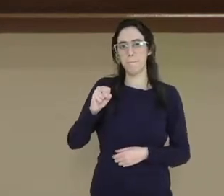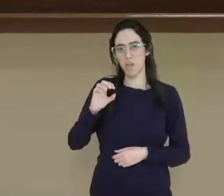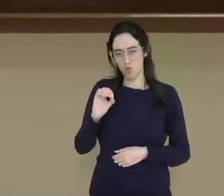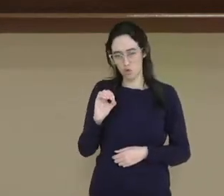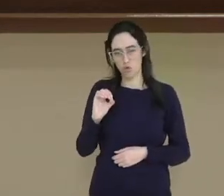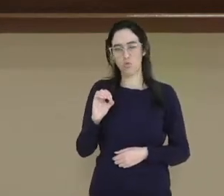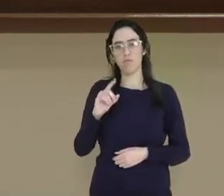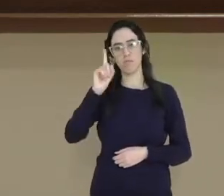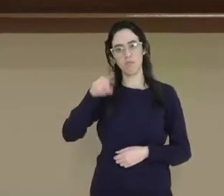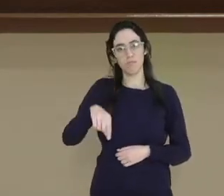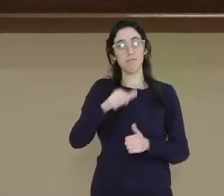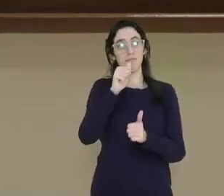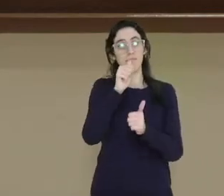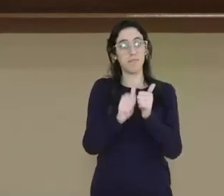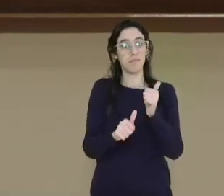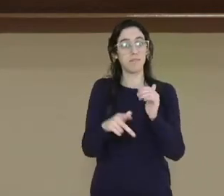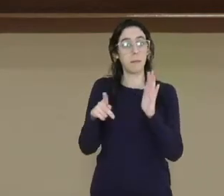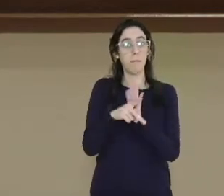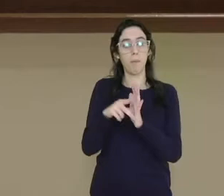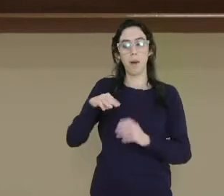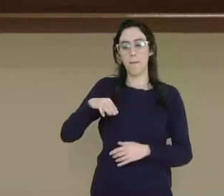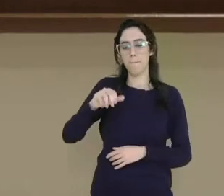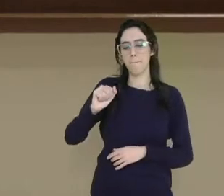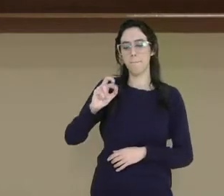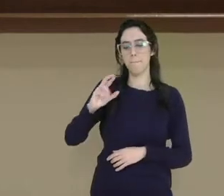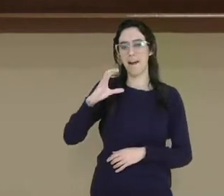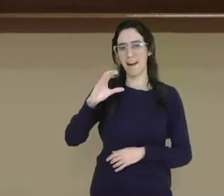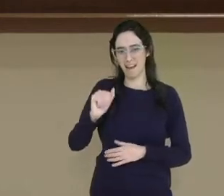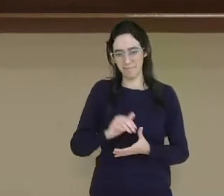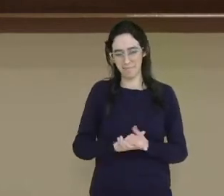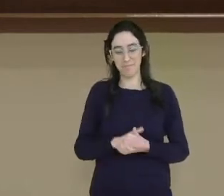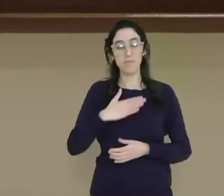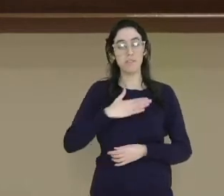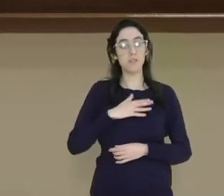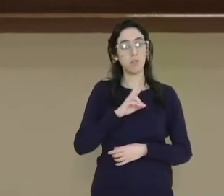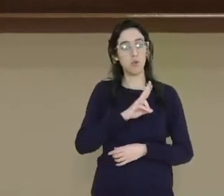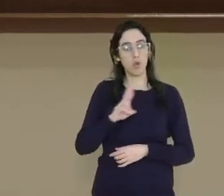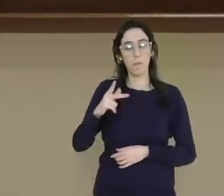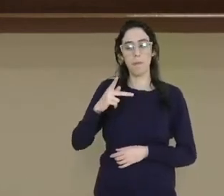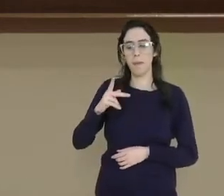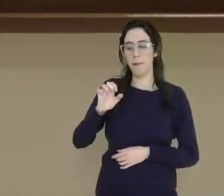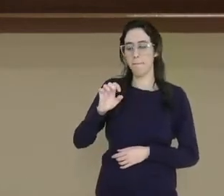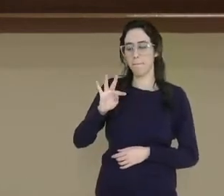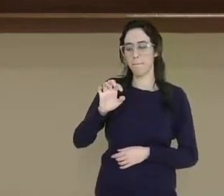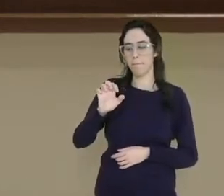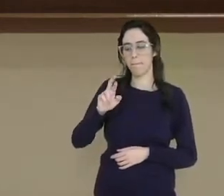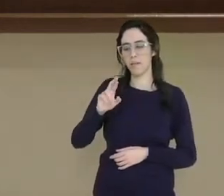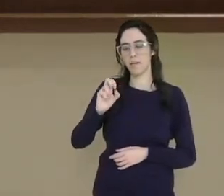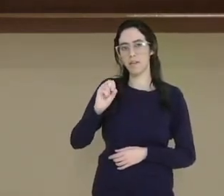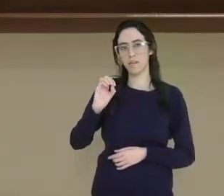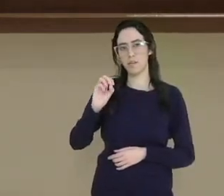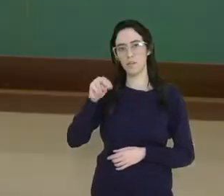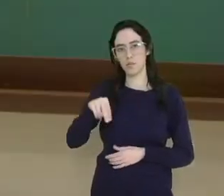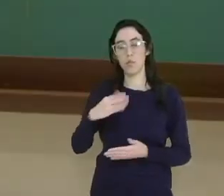nossos esportes de marca. Eu sou o professor Peterson, da disciplina de Educação